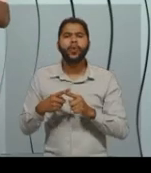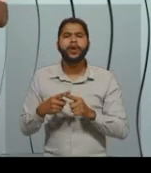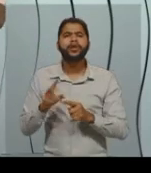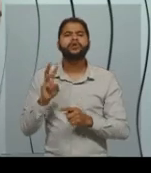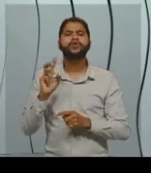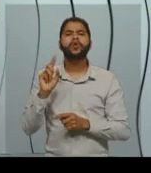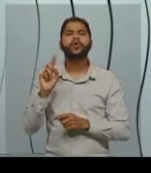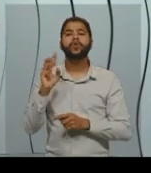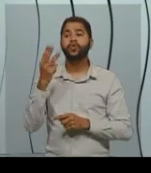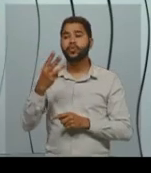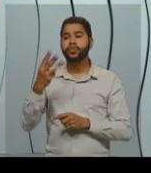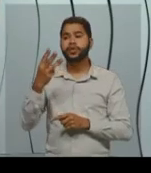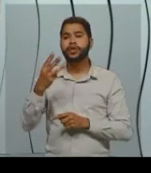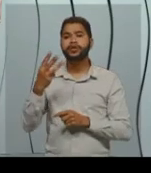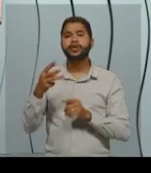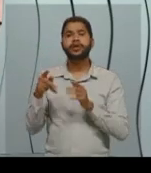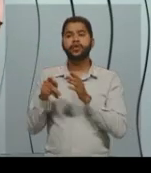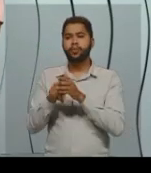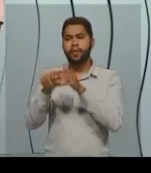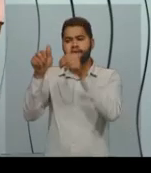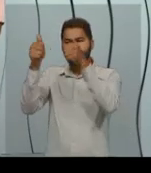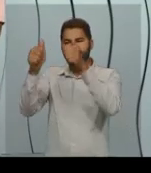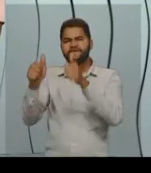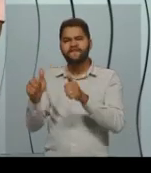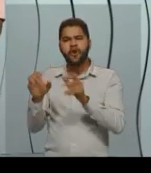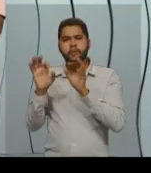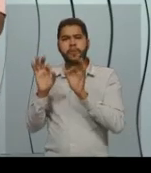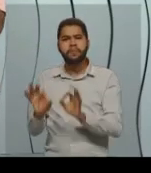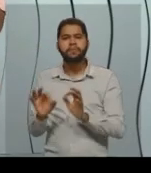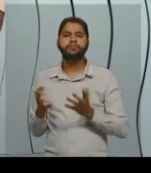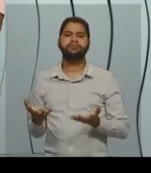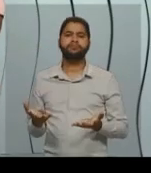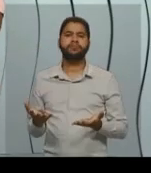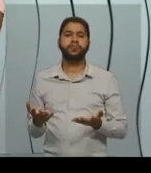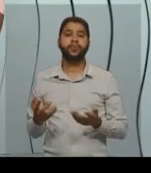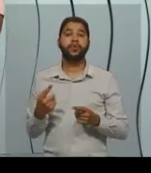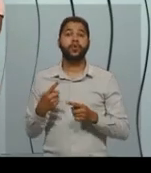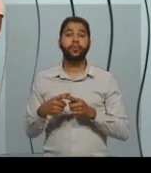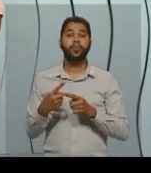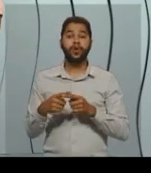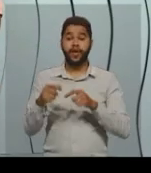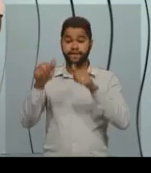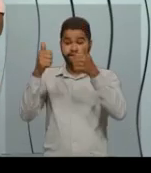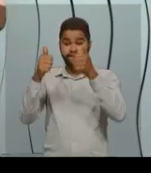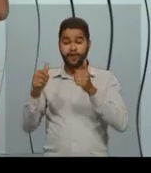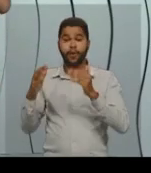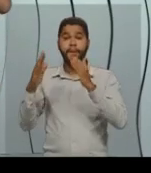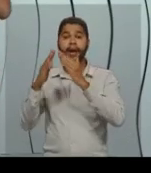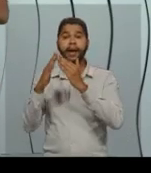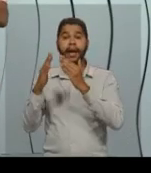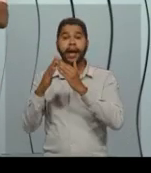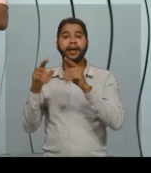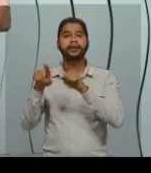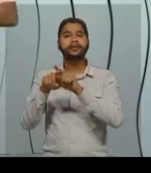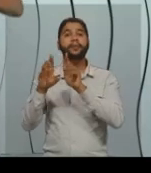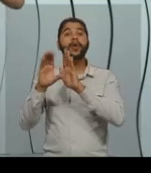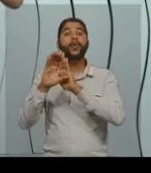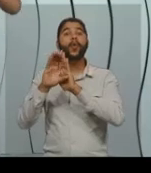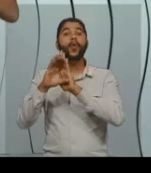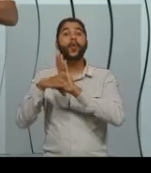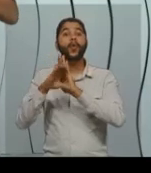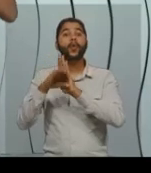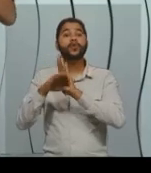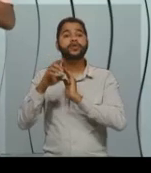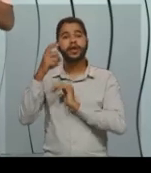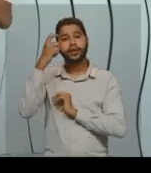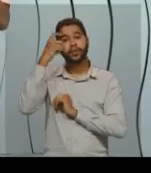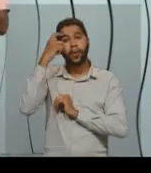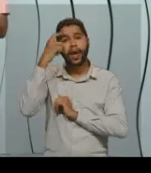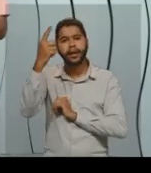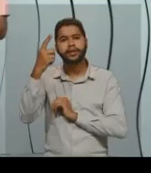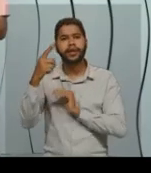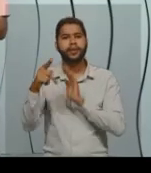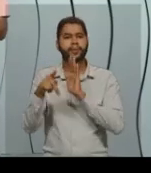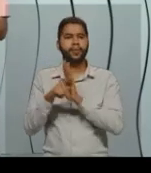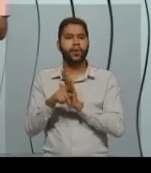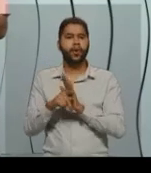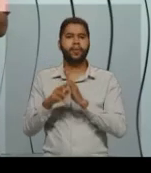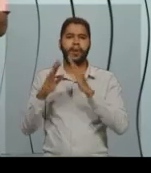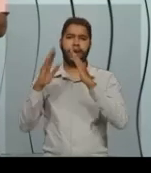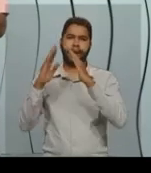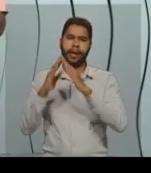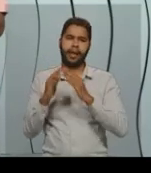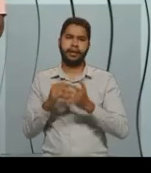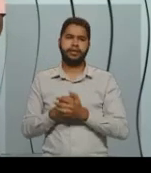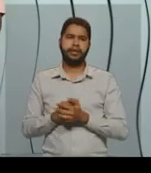a casa com a forma de casa? Porque forma de casa tem a ver com o conceito, com a ideia configuradora de